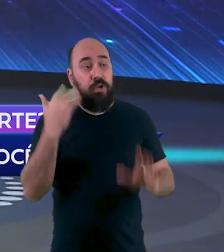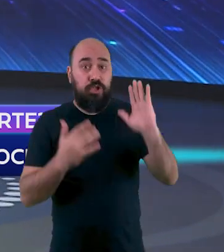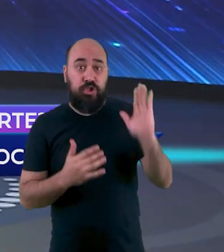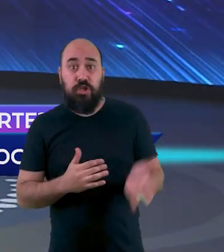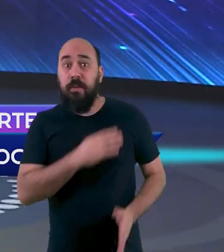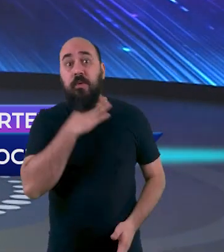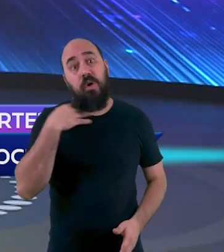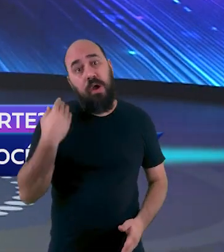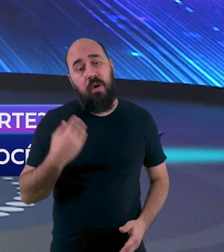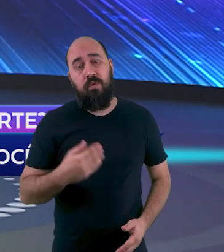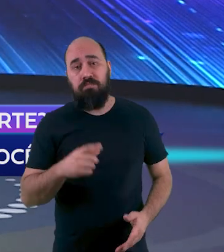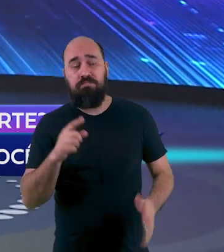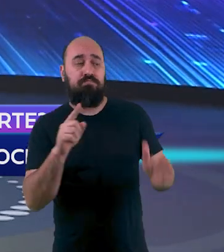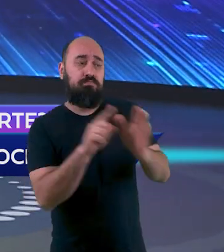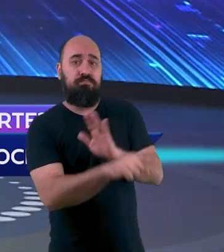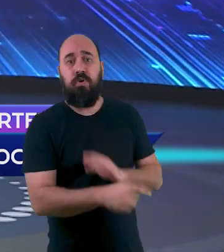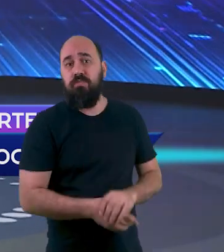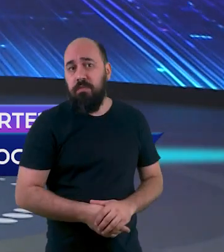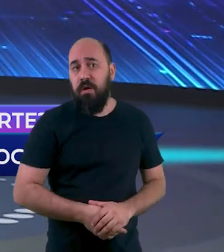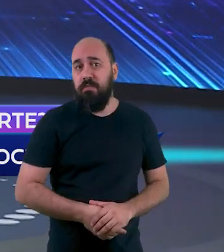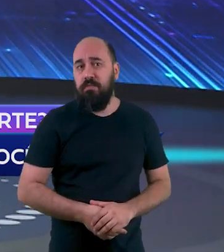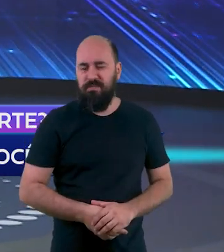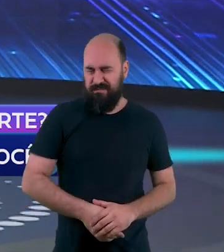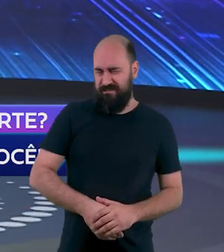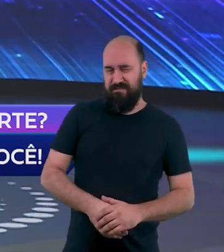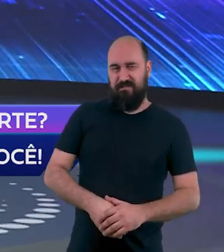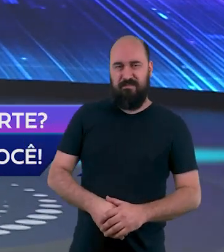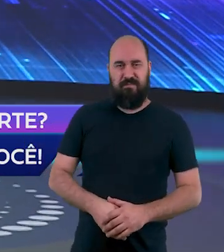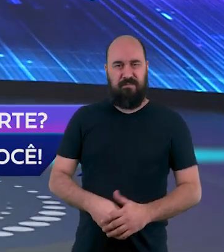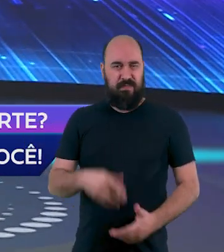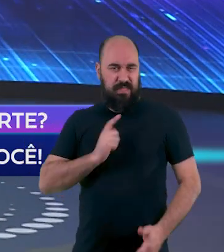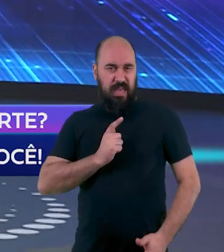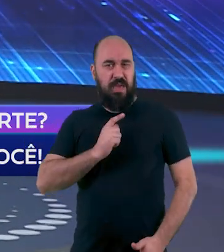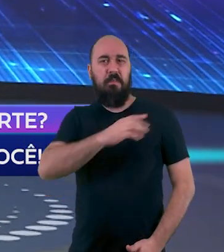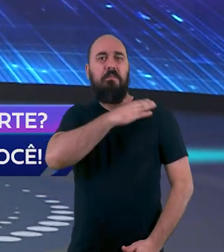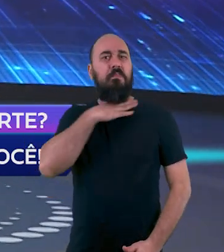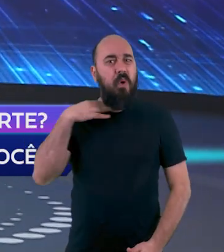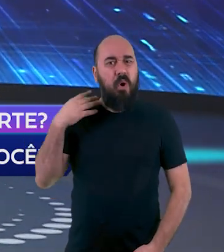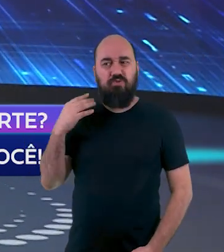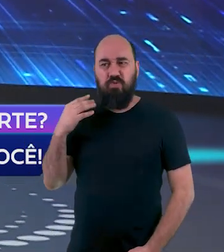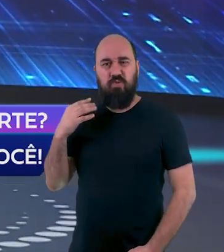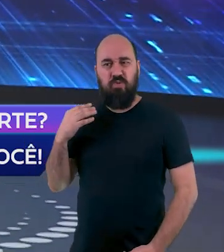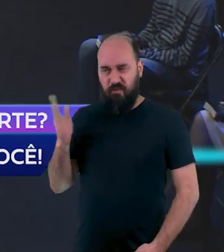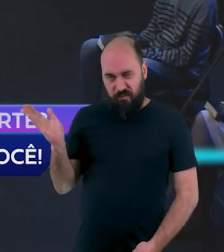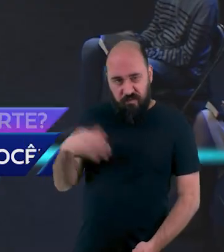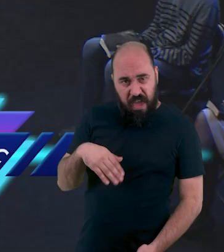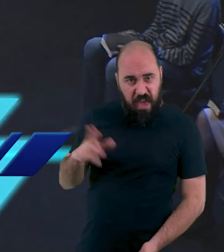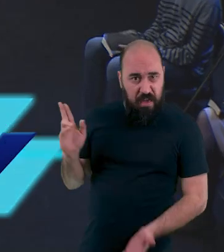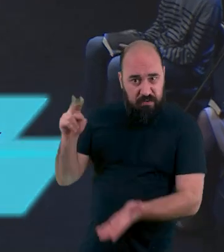quem morreu. E nós vamos trazer um morto aqui para perguntar para